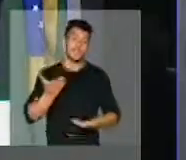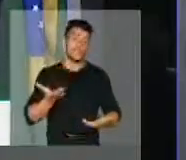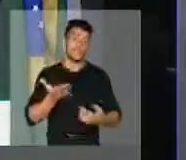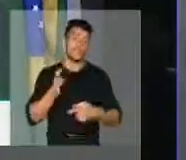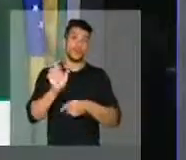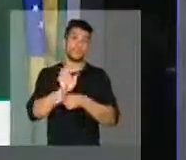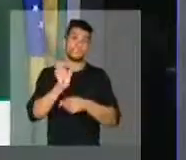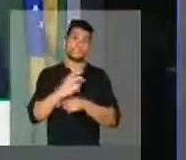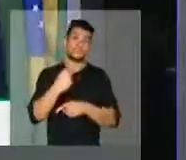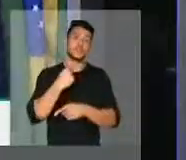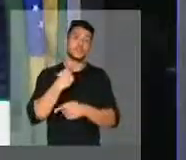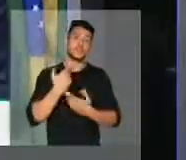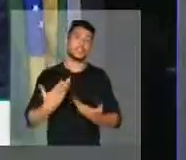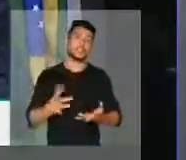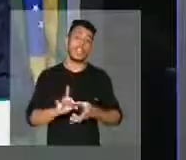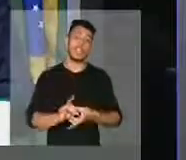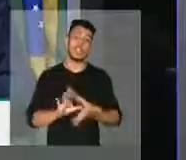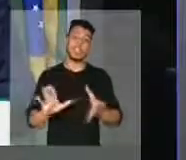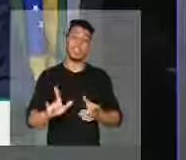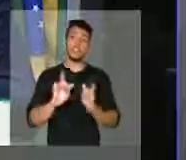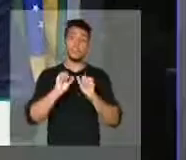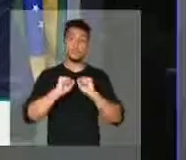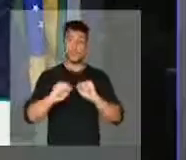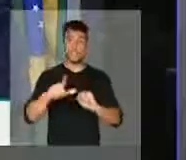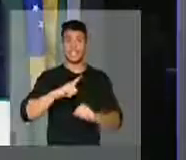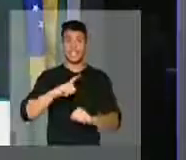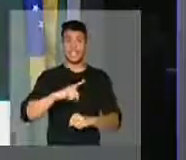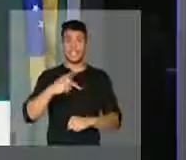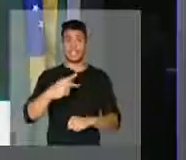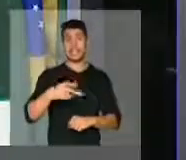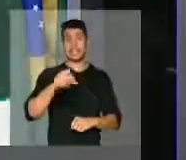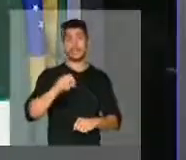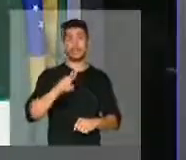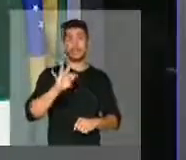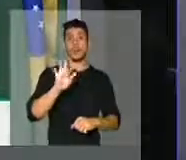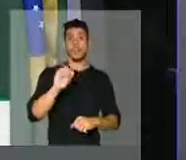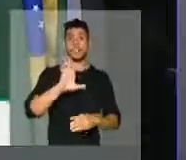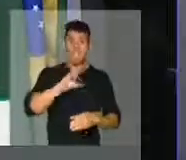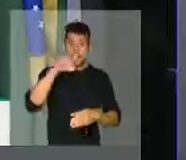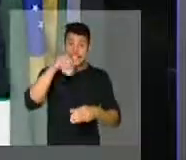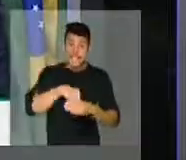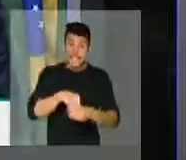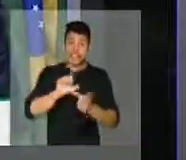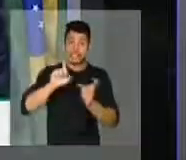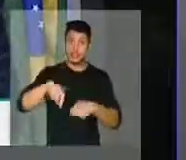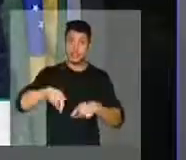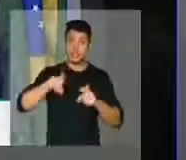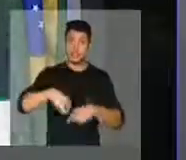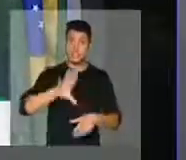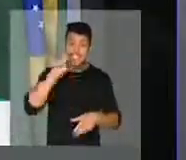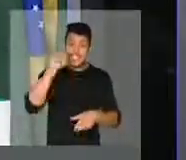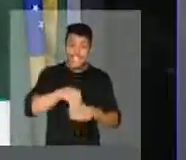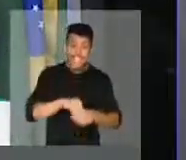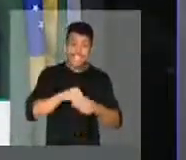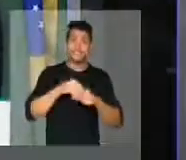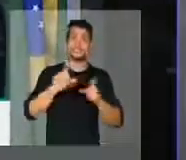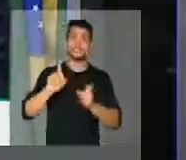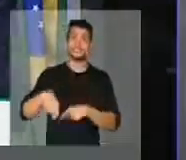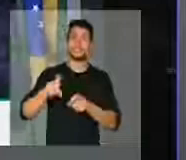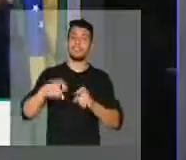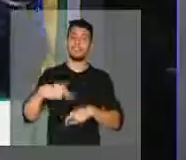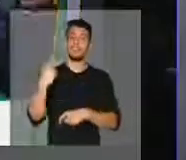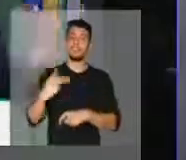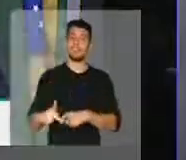poder portar uma arma nos limites da sua propriedade. Nos limites da sua